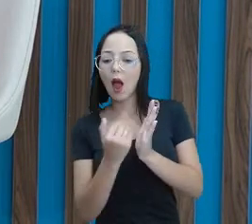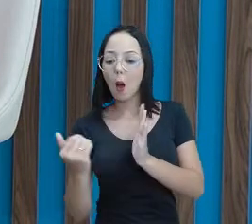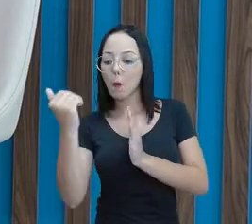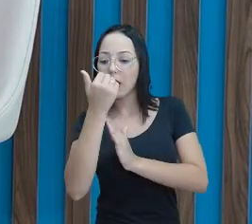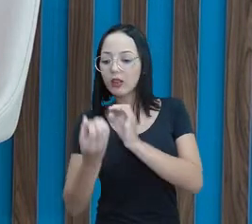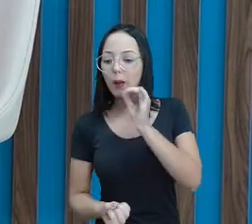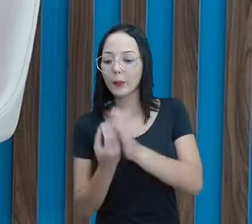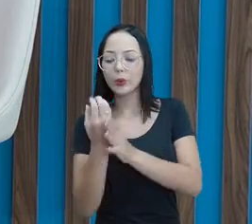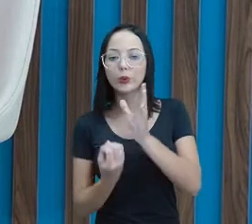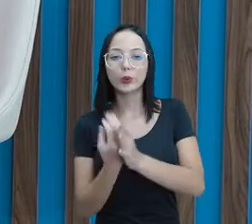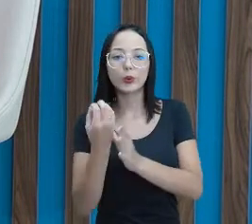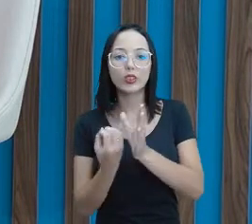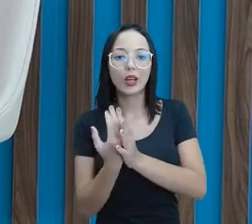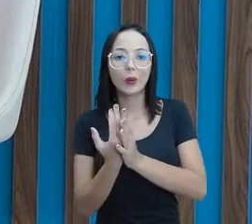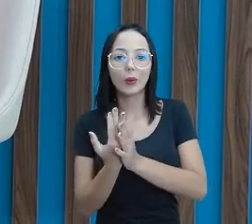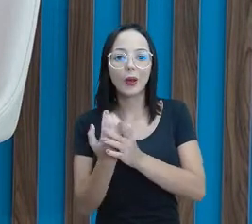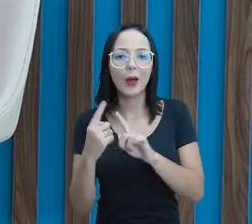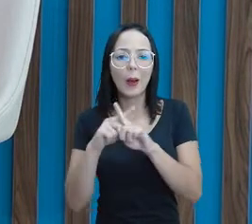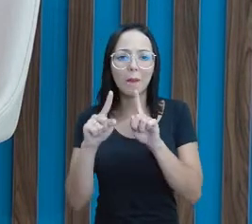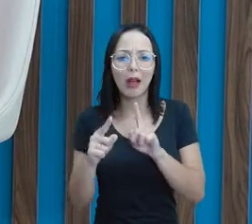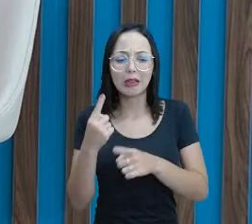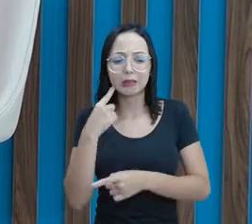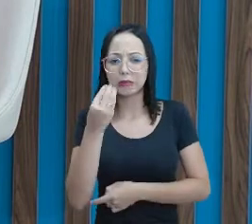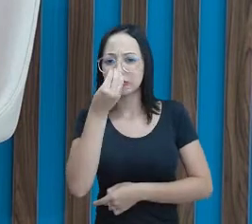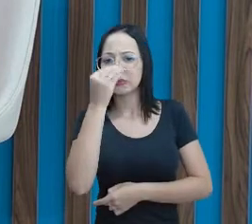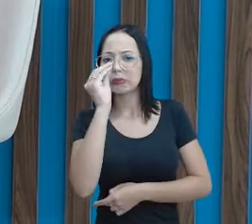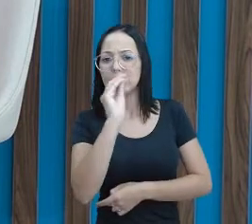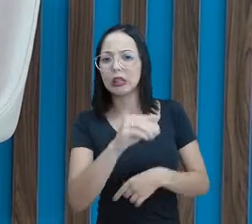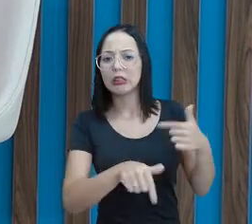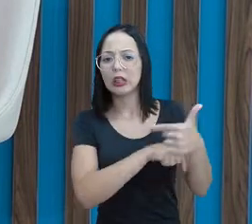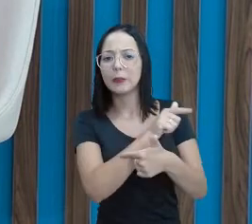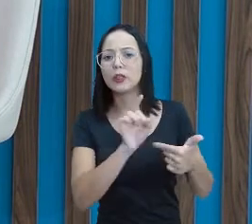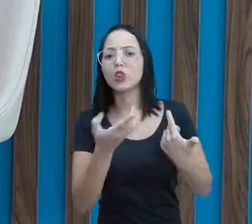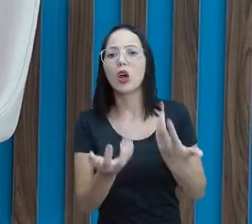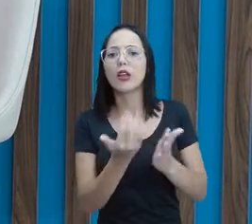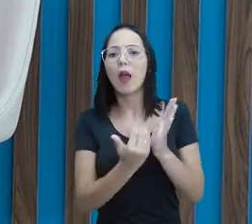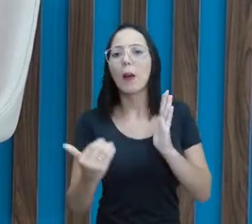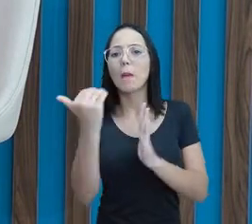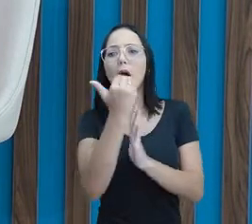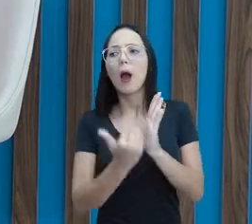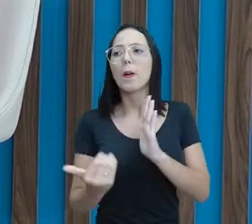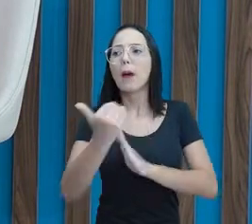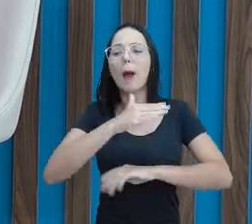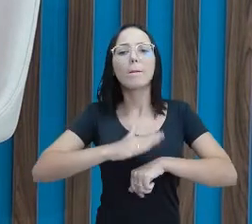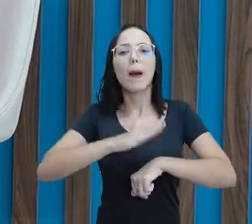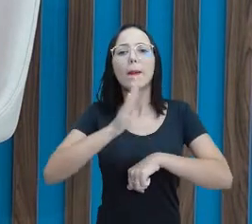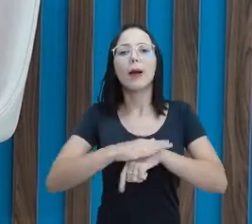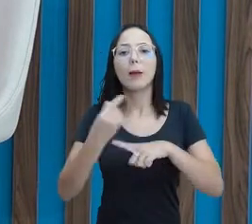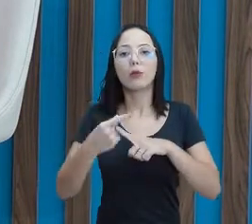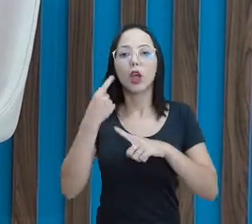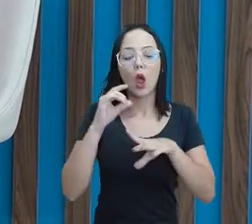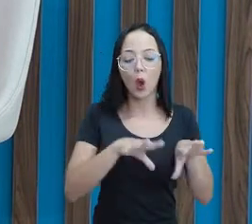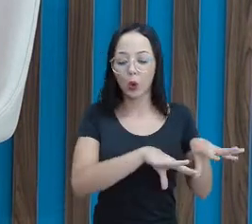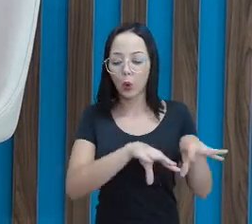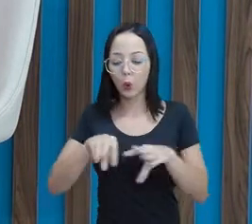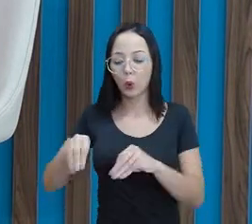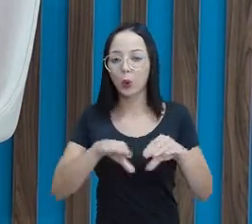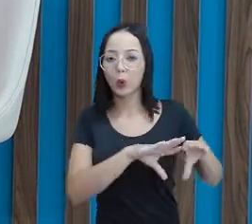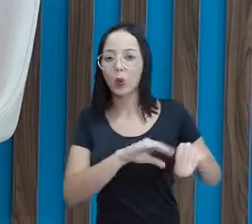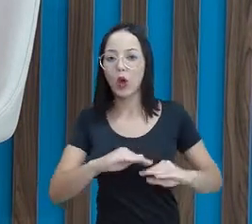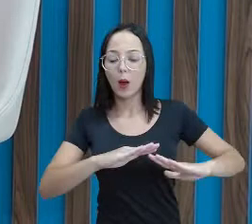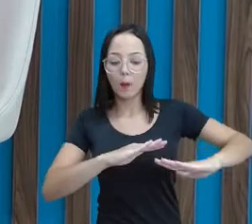ou seja, ele não está nem aí para o trabalhador. O que ele quer é um aumento de produtividade. É quando a esteirinha lá, ó, que o rapaz está, ó,